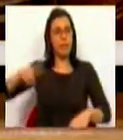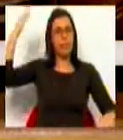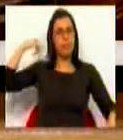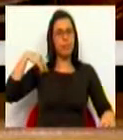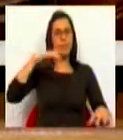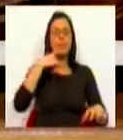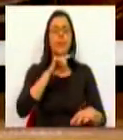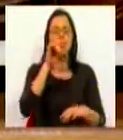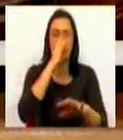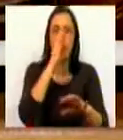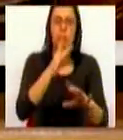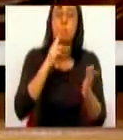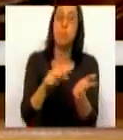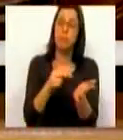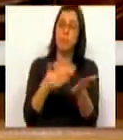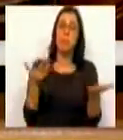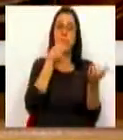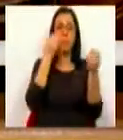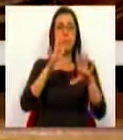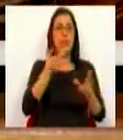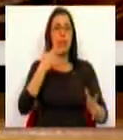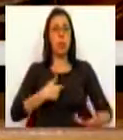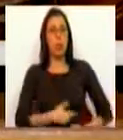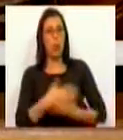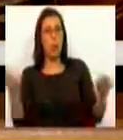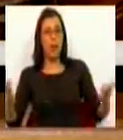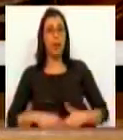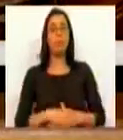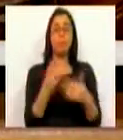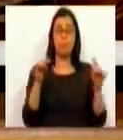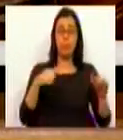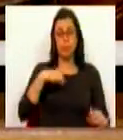passada, perguntaram e esperaram em vão a resposta.